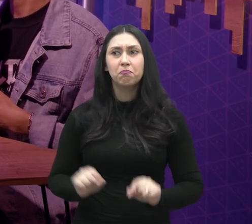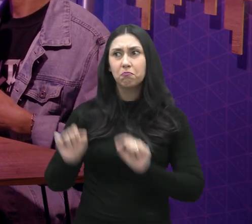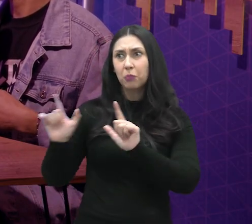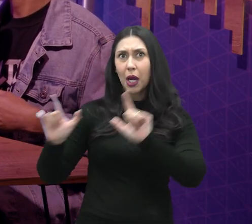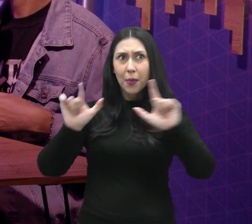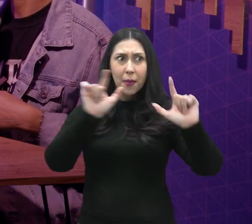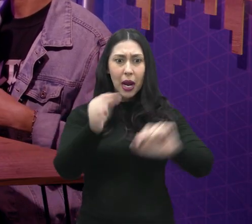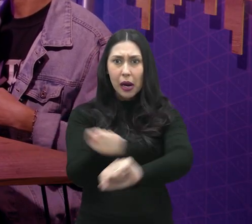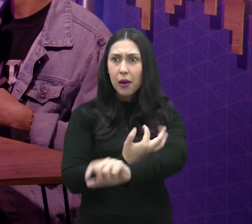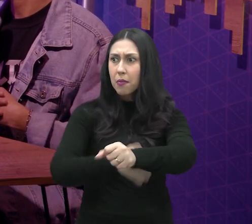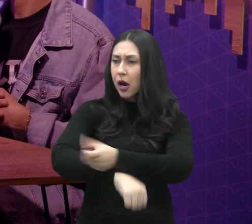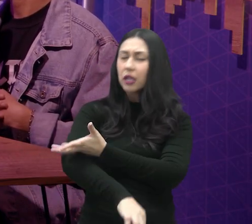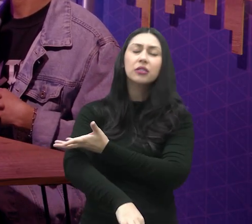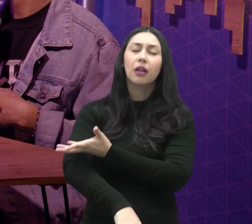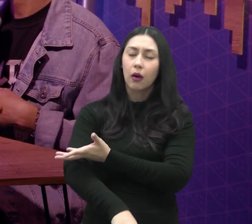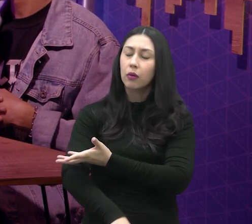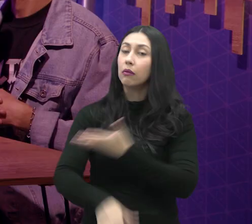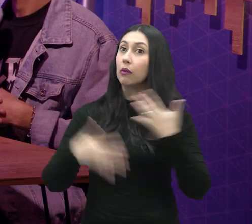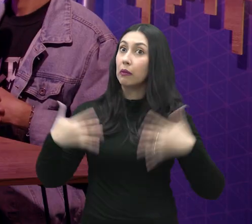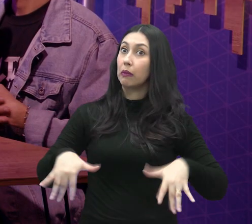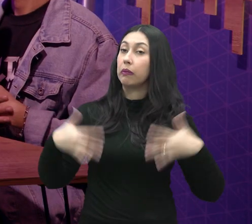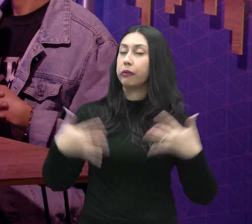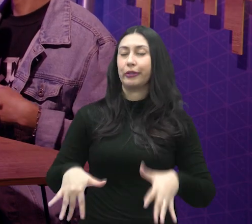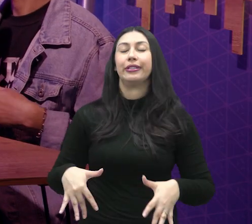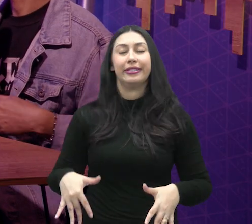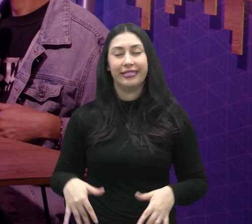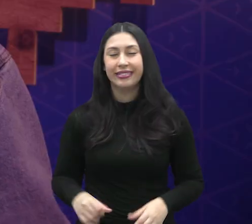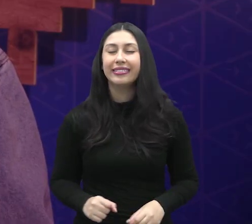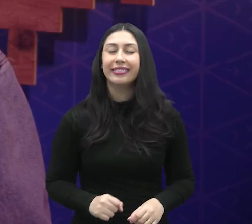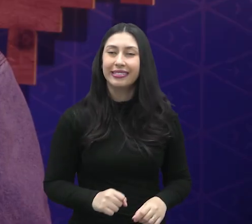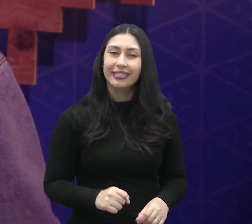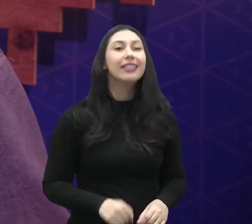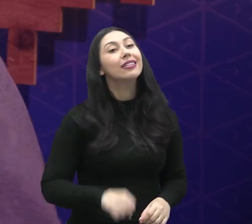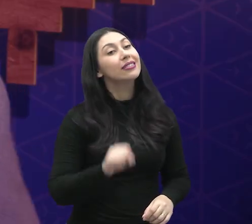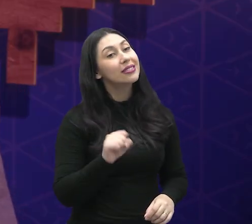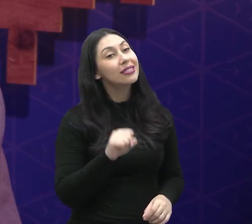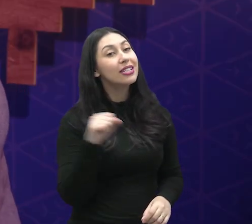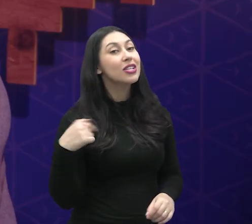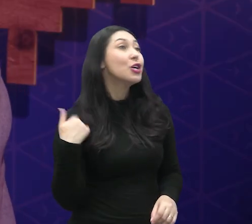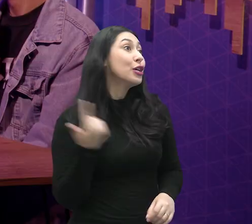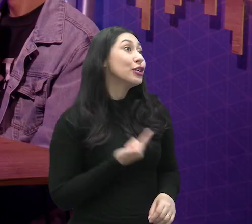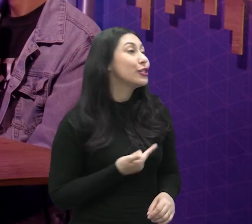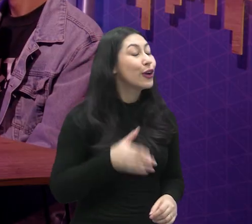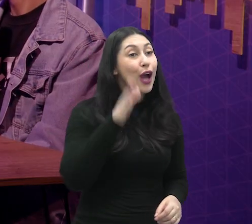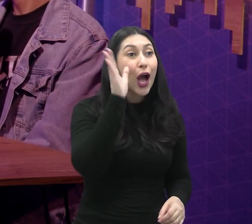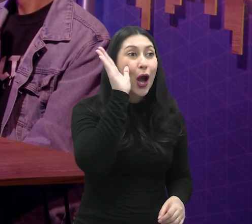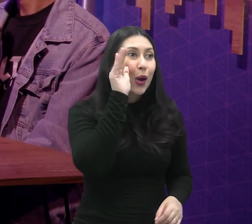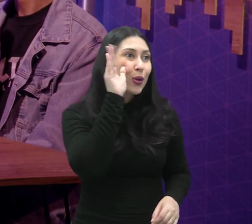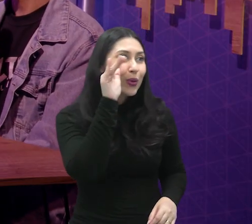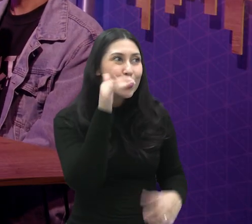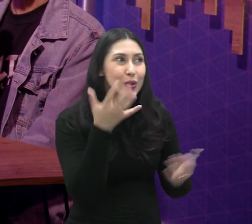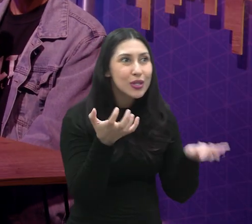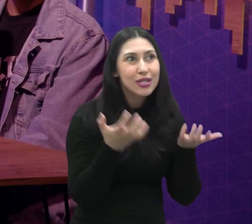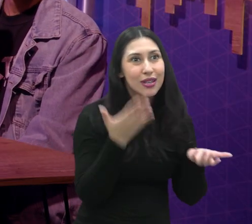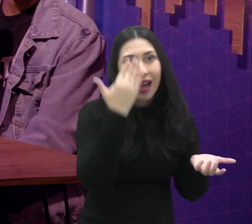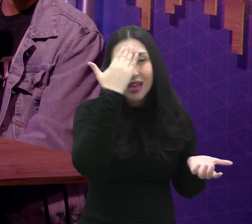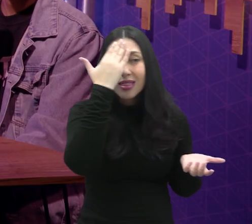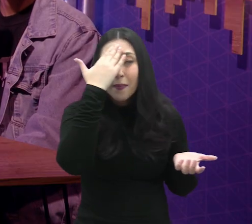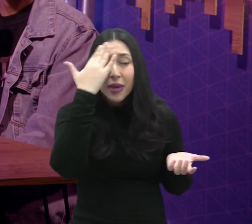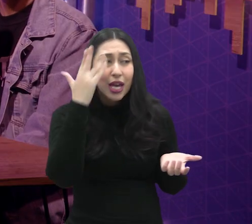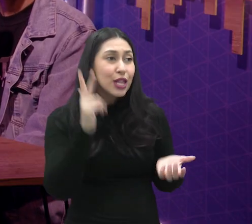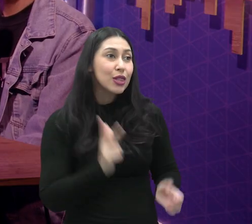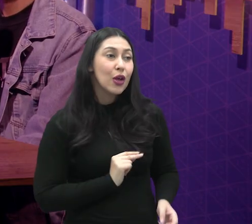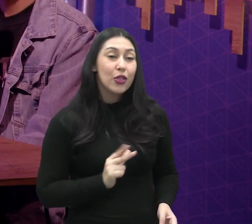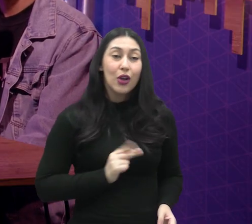muita cena, muita emoção. Cada episódio era um suspiro. Não é? Uhum. Nossa, a gente fica querendo saber o que vai acontecer e é muito drama e